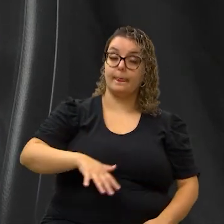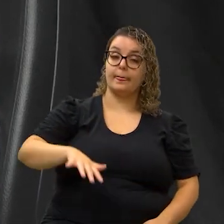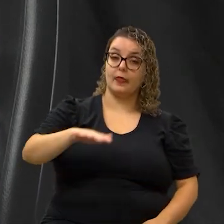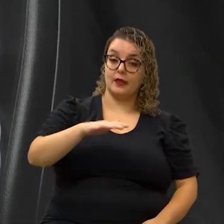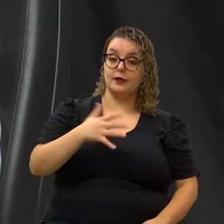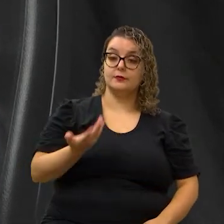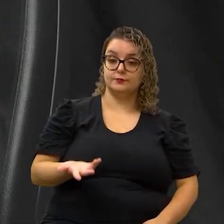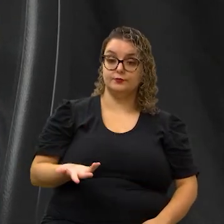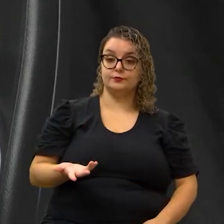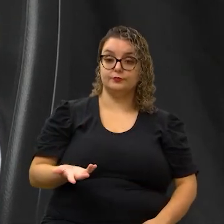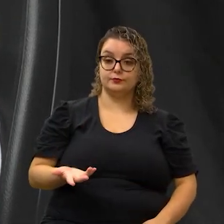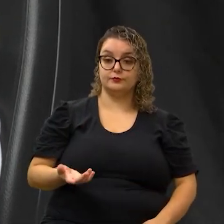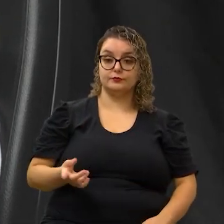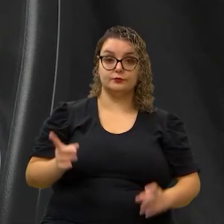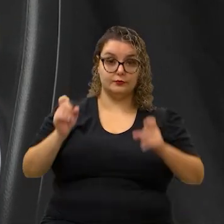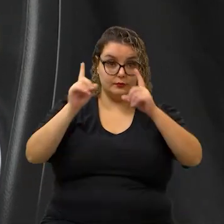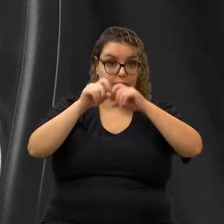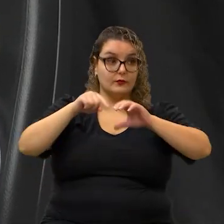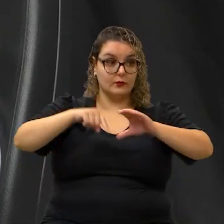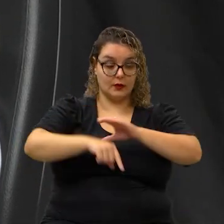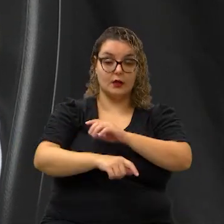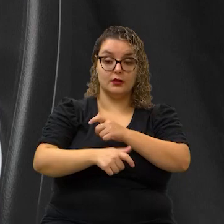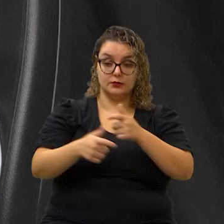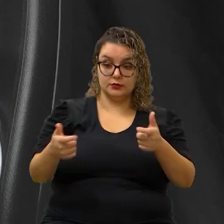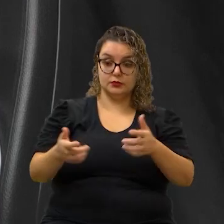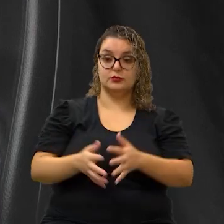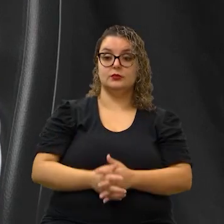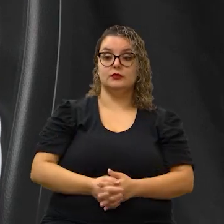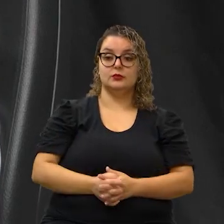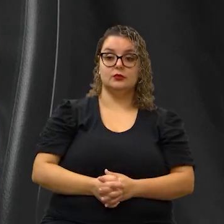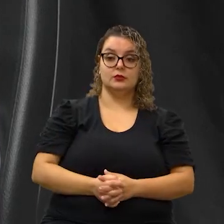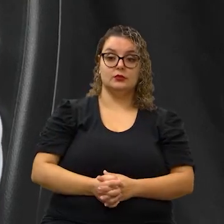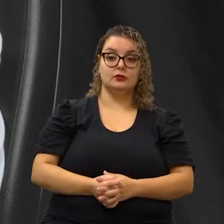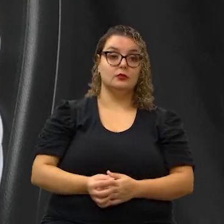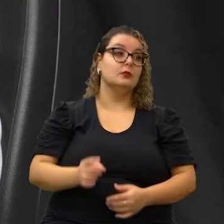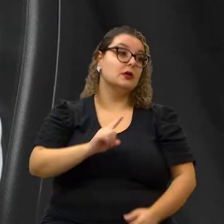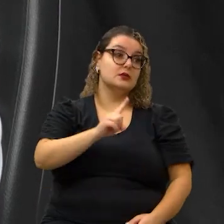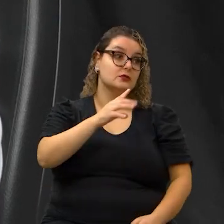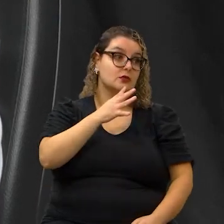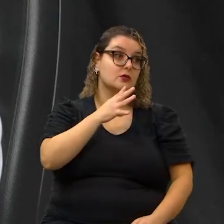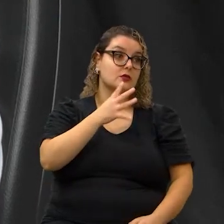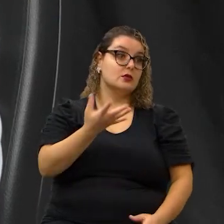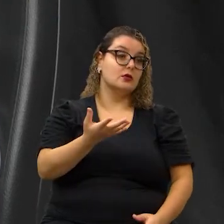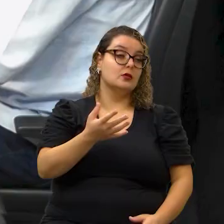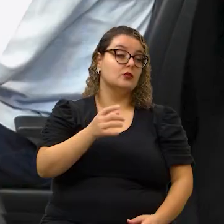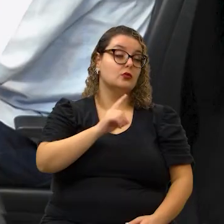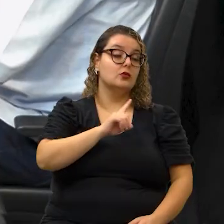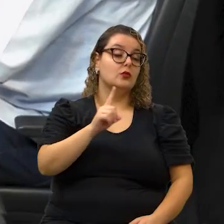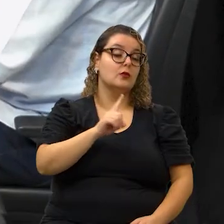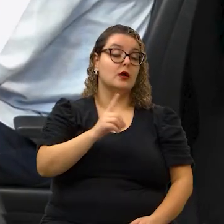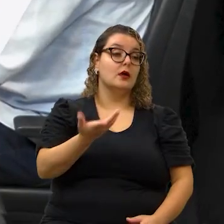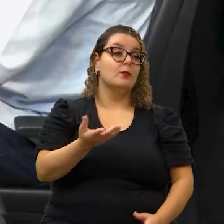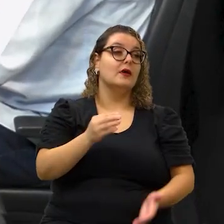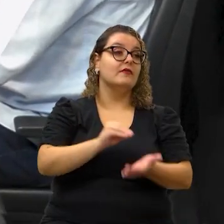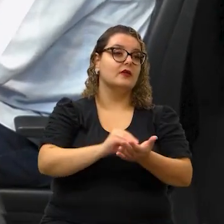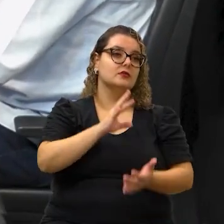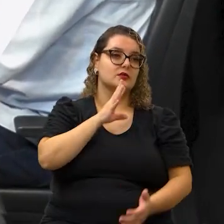com esse ambiente bem complexo, difícil, poder... Você não era um desconhecido, né, Peta?